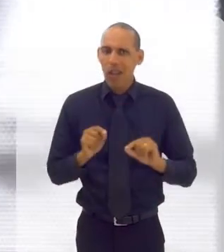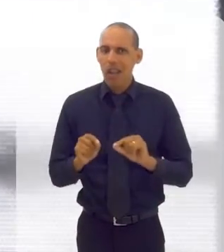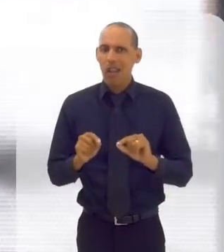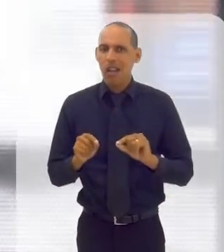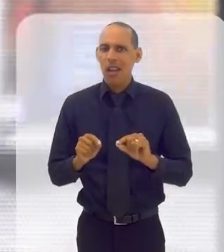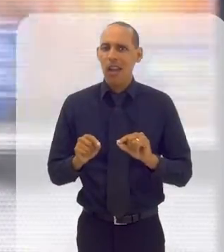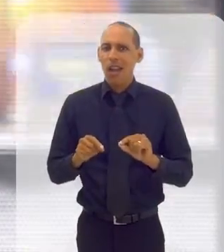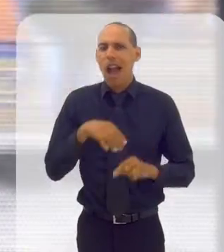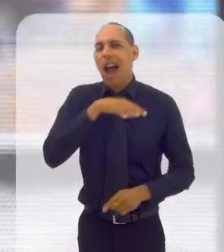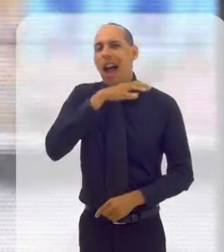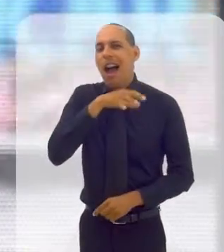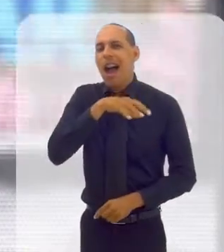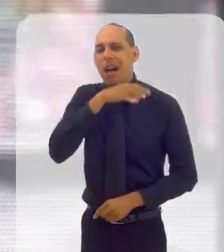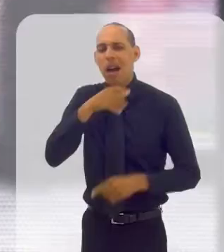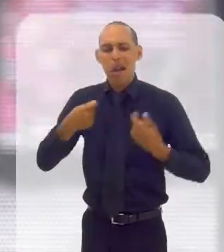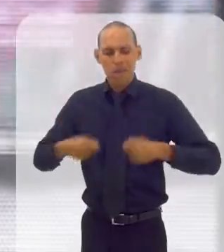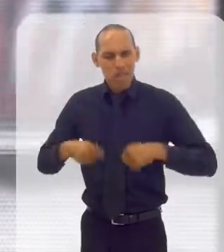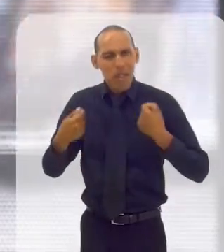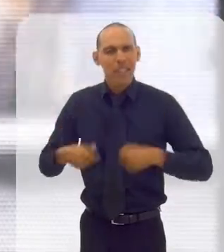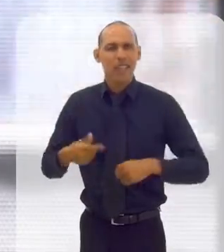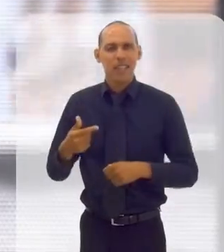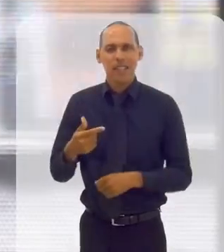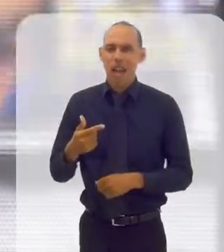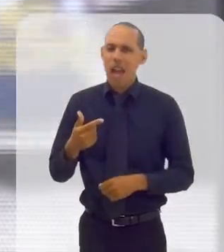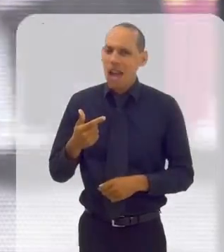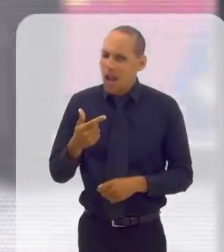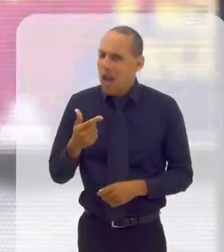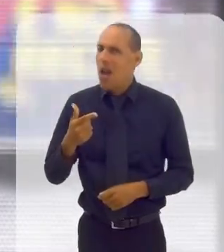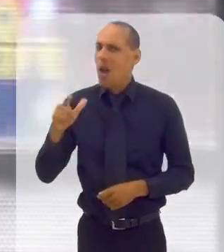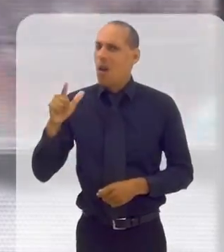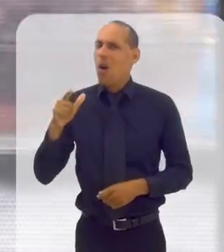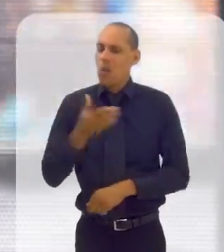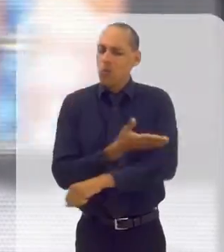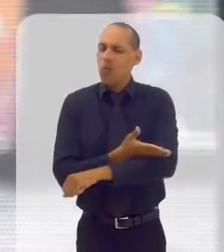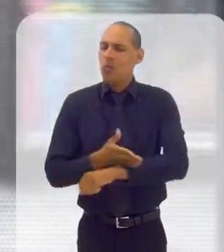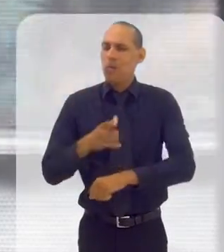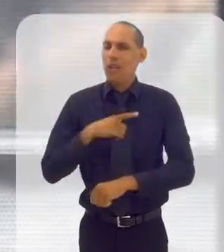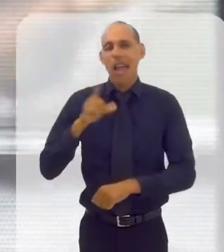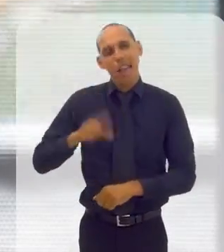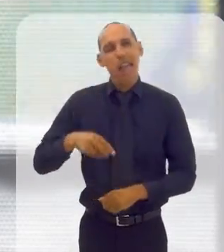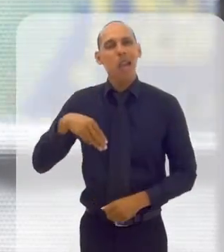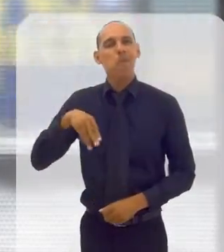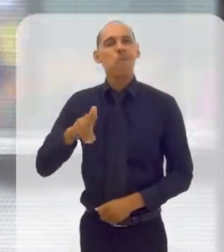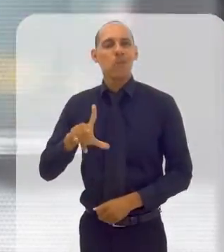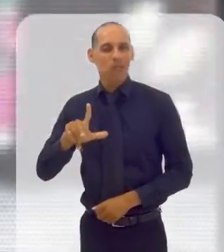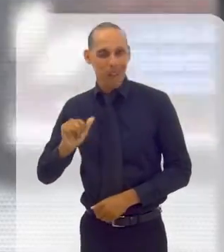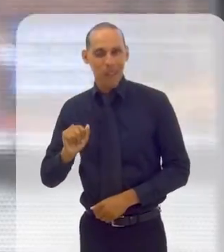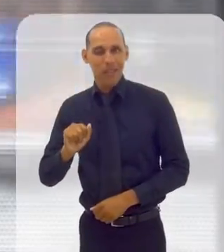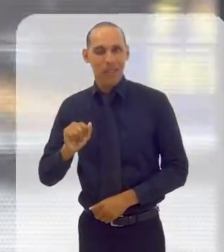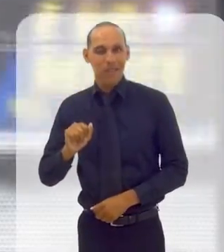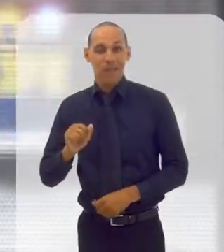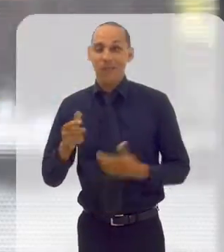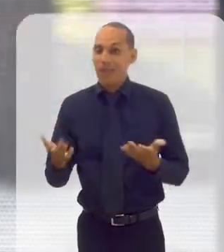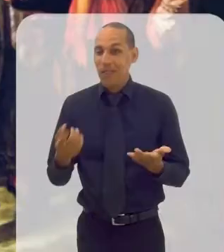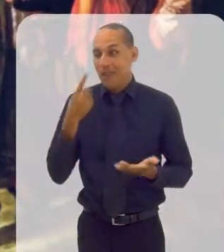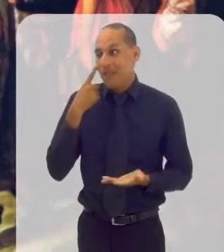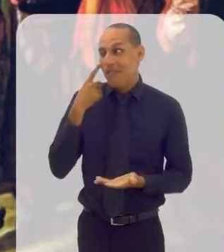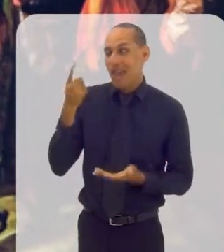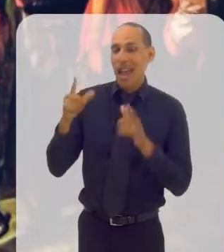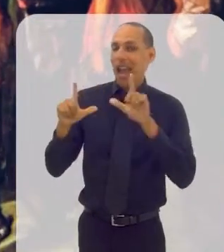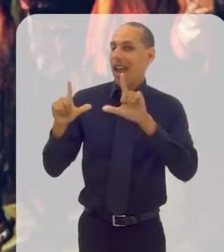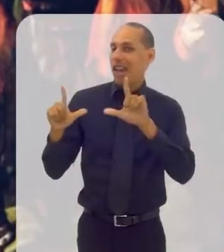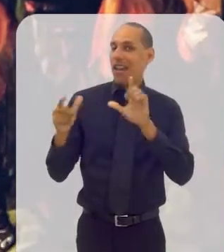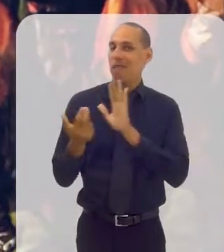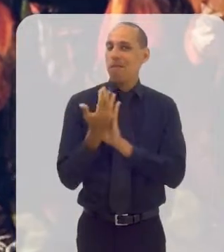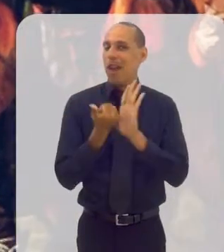que fossem acostumados a andar com carga, Então, mulas eram os animais apropriados para esse tipo de viagem. Então,